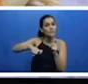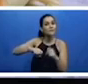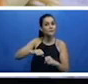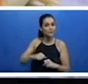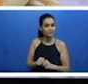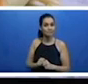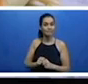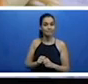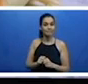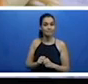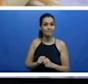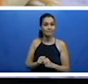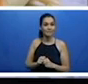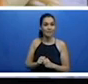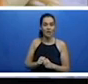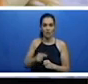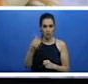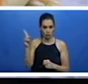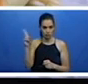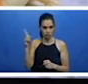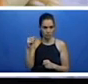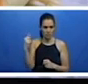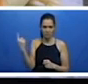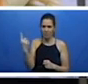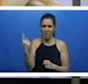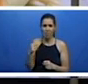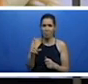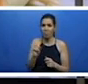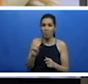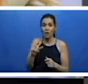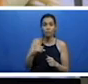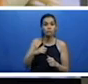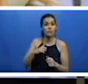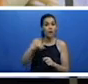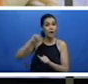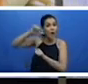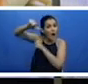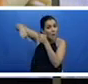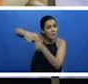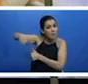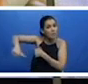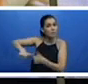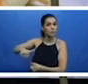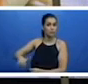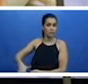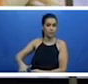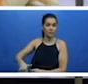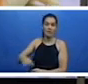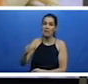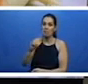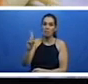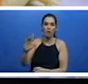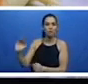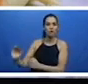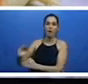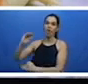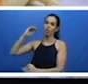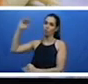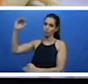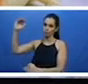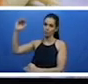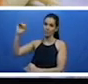algumas axolotes, elas não completam a metamorfose e não chegam à fase adulta. São animais